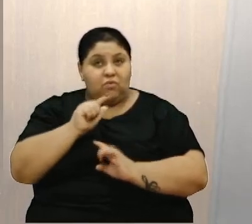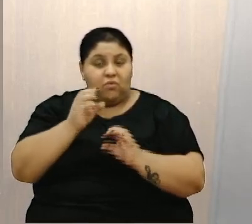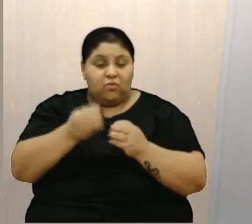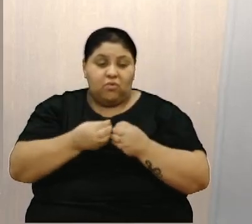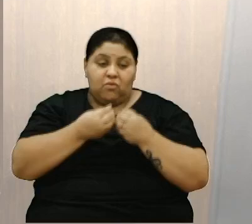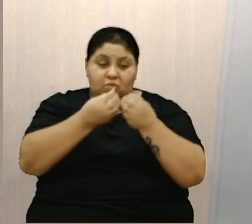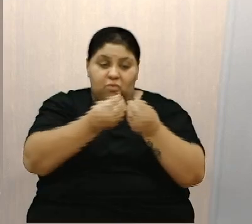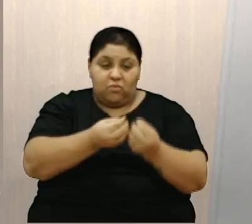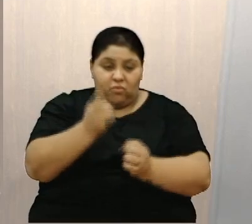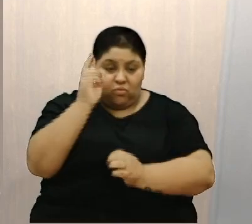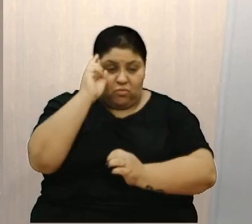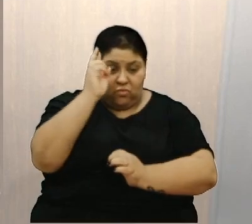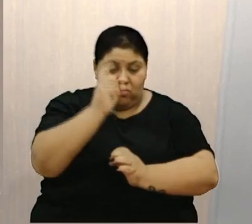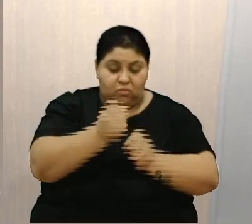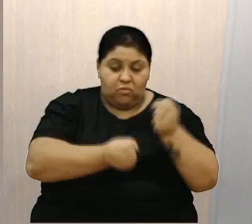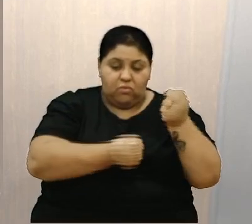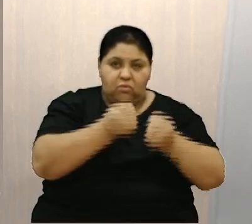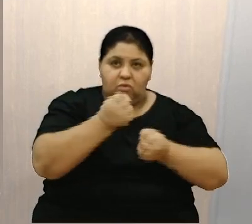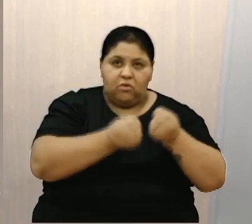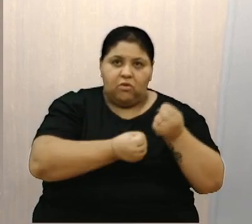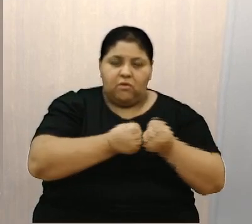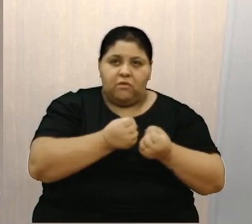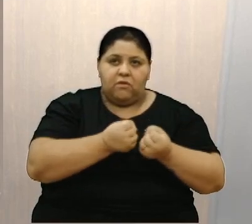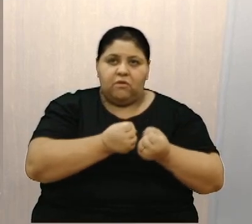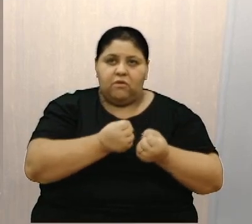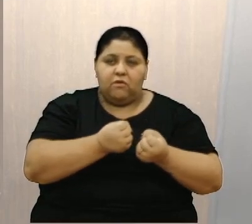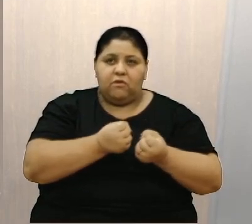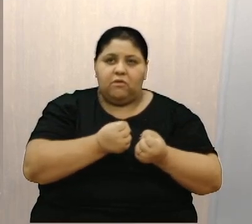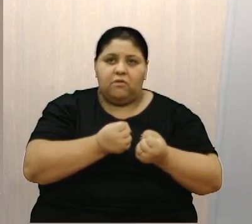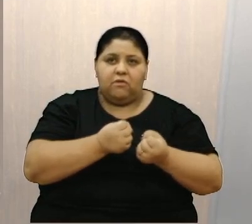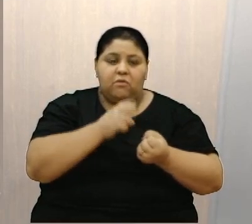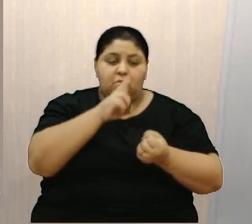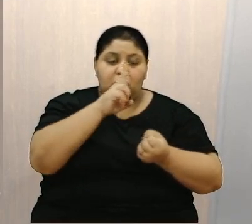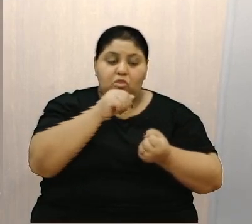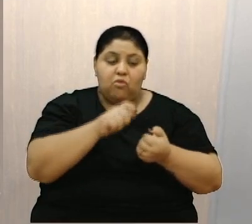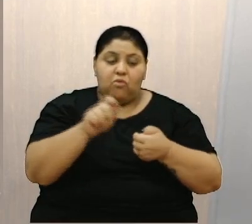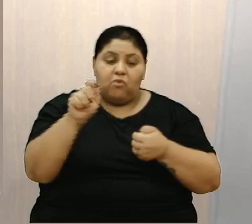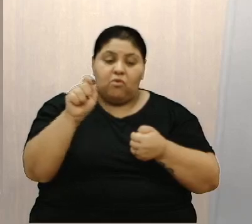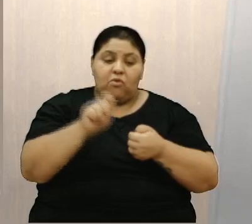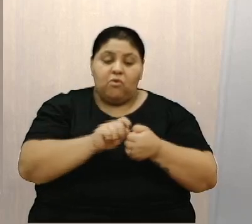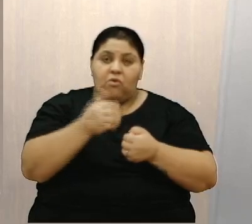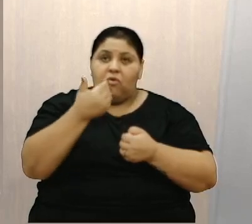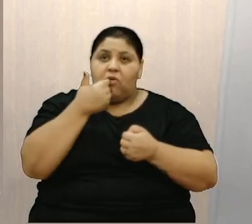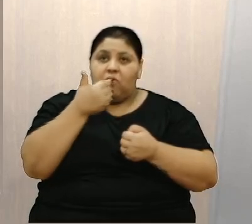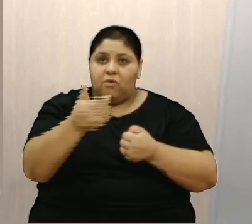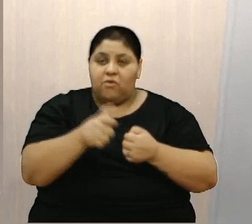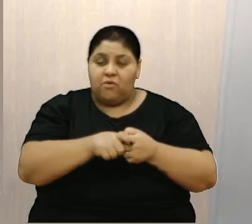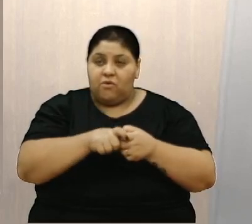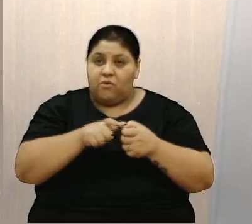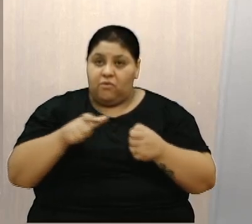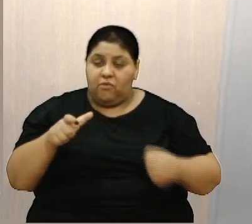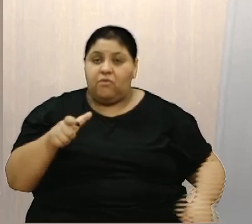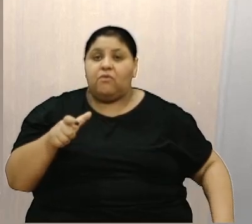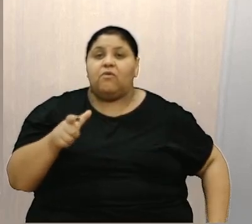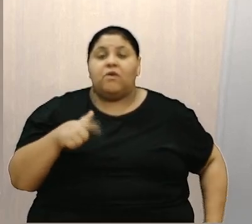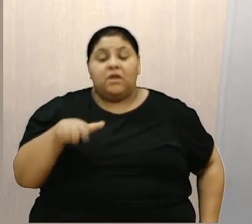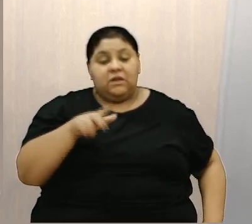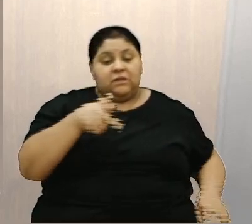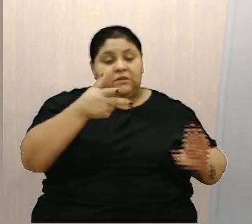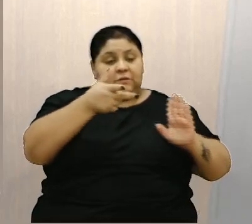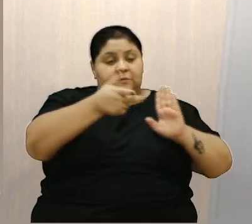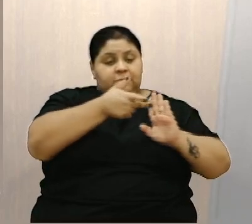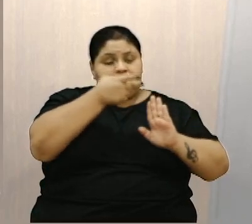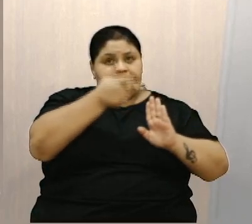o diretor de trânsito, nunca fizeram os pedidos maiores que a gente protocolou, que